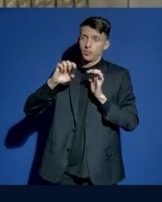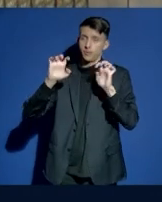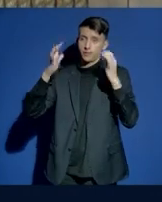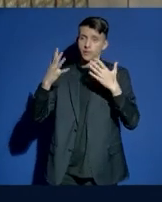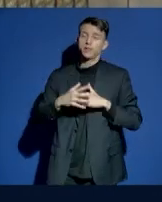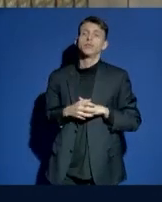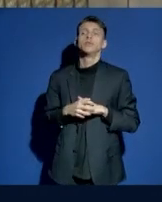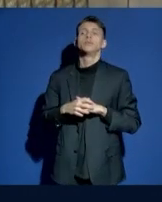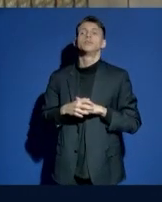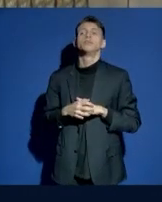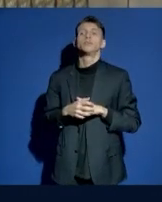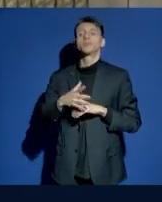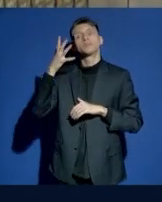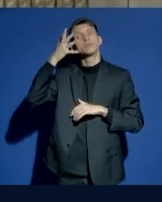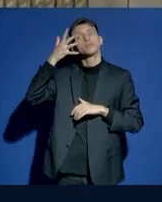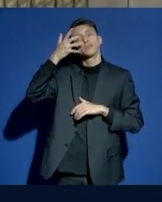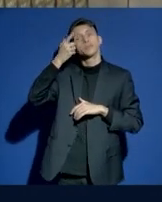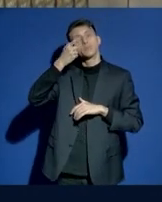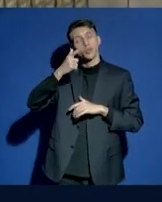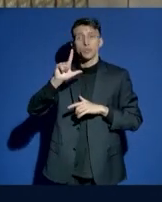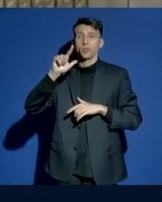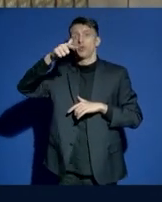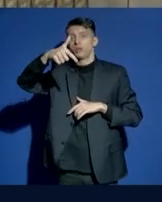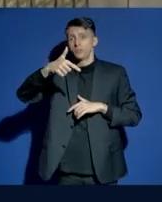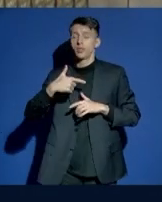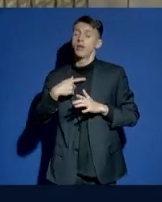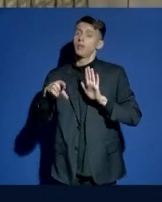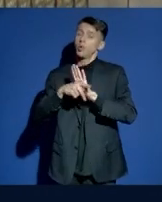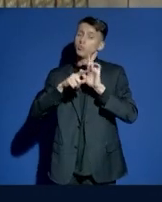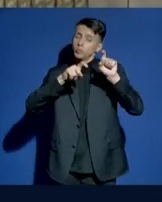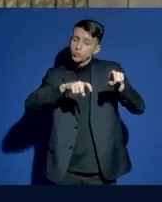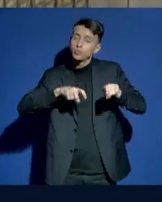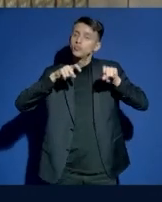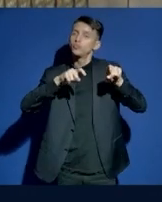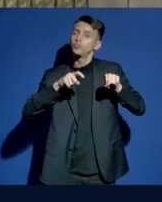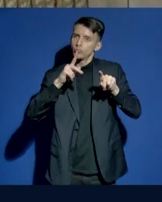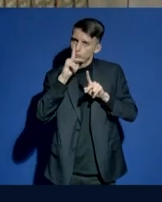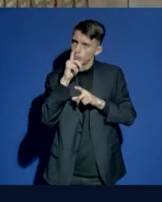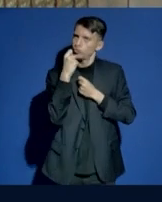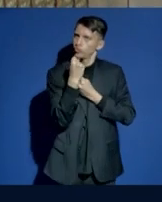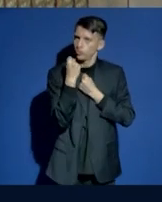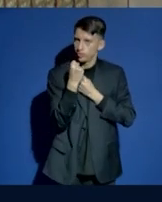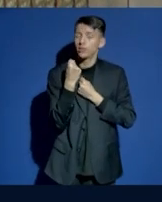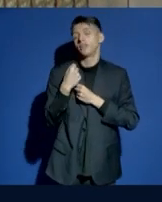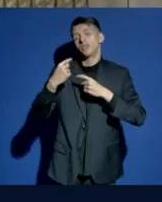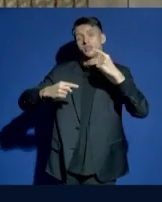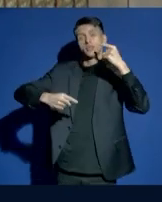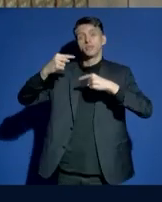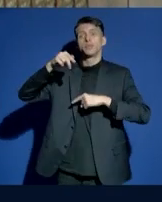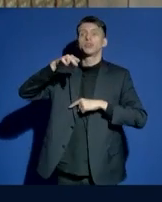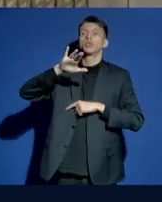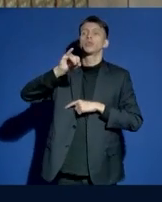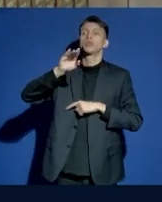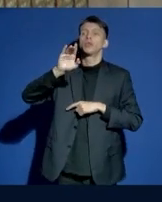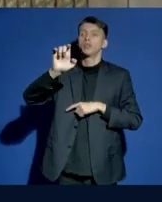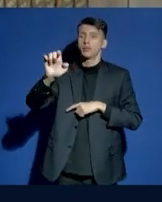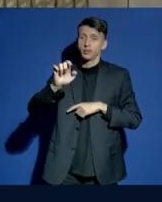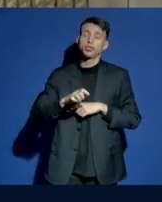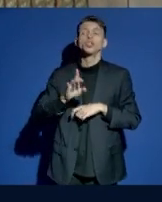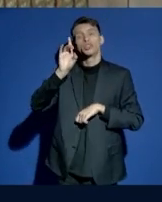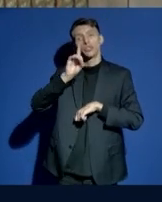nosso próximo painel é a força da indústria no campo gostaria de chamar para esse debate Nicole trenepol